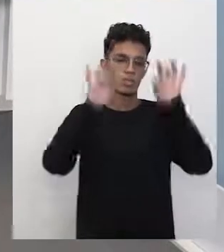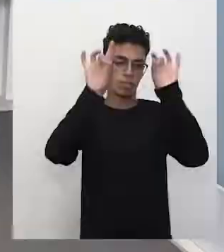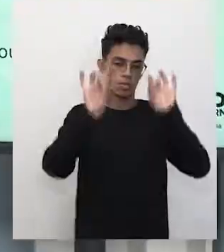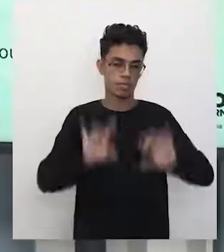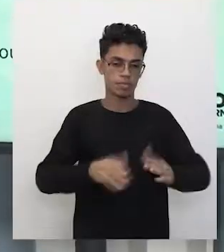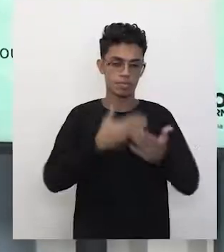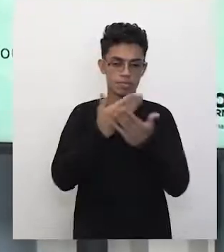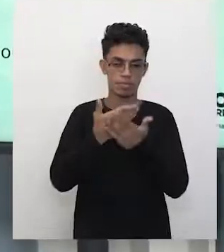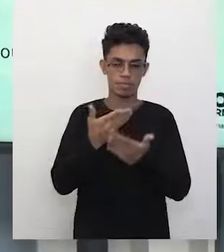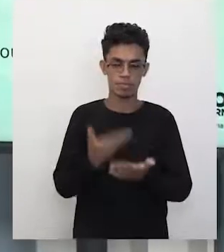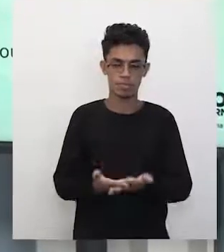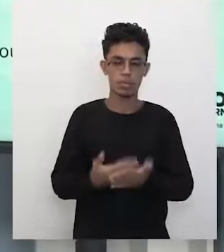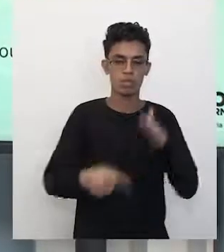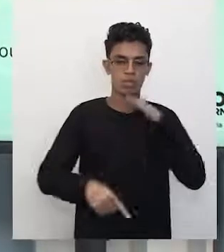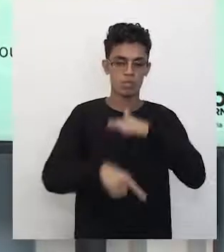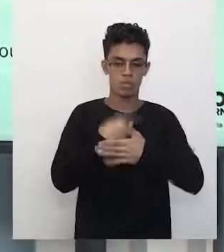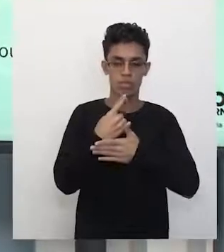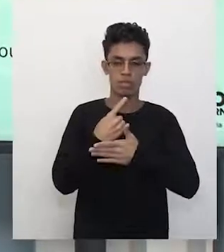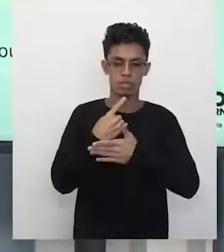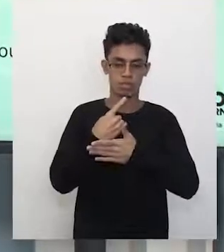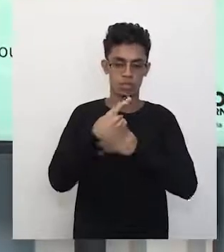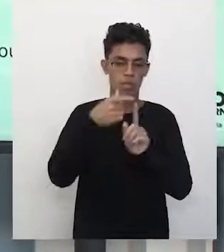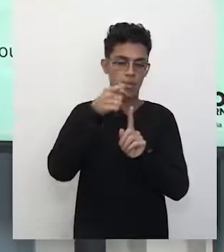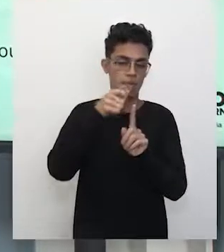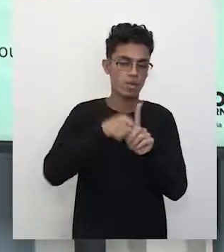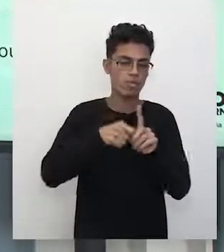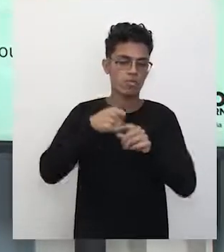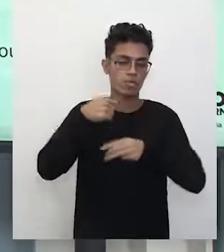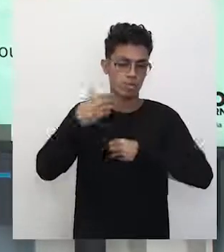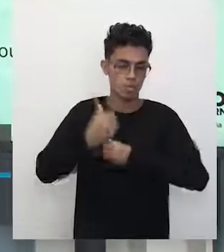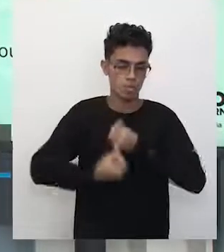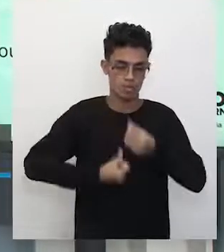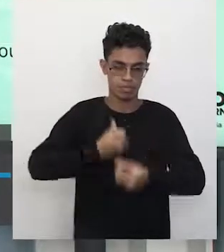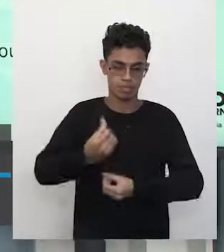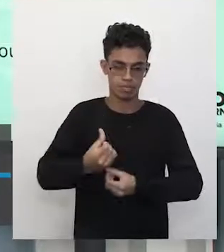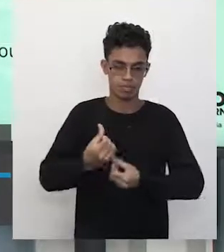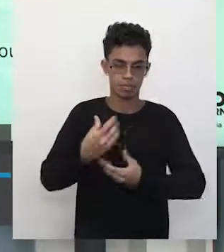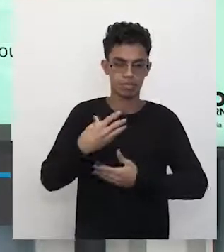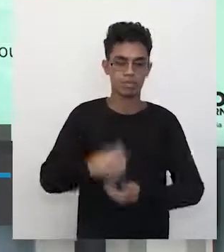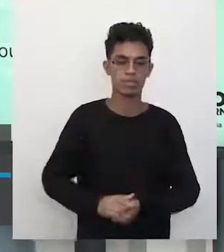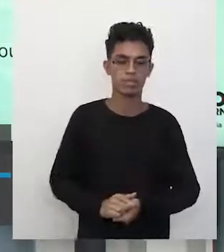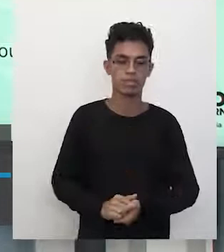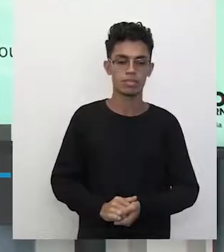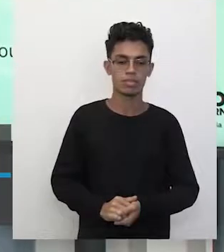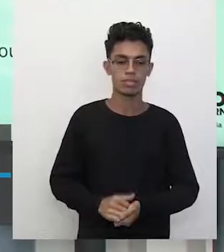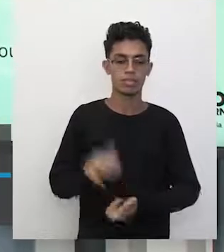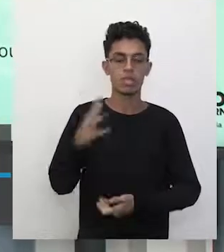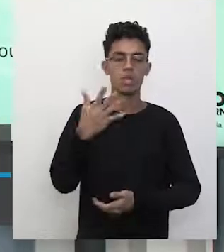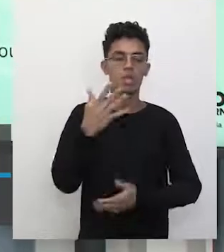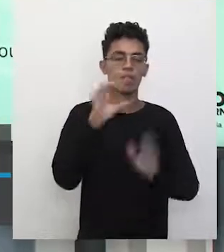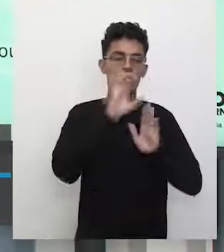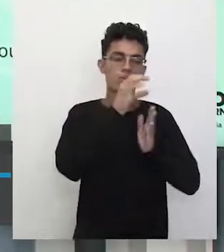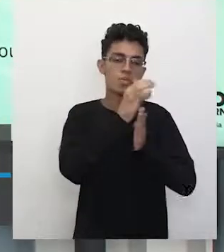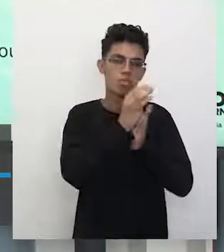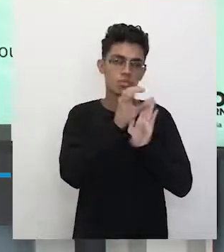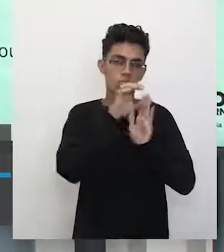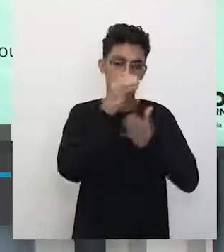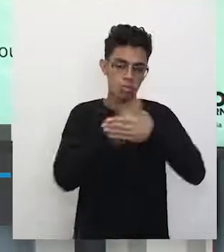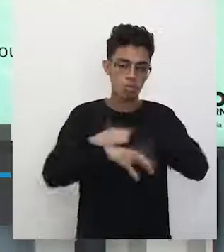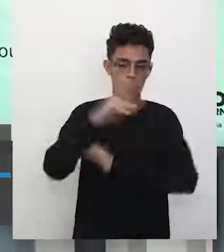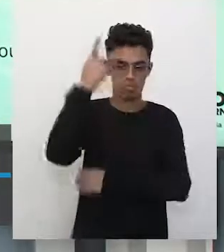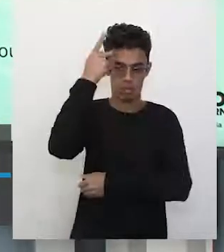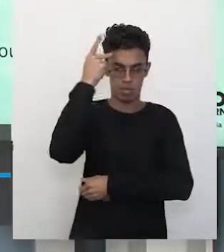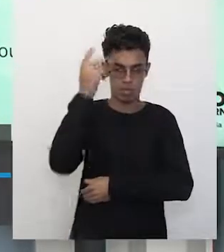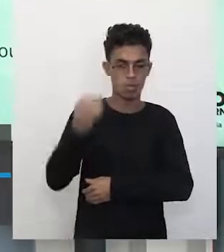estamos inaugurando o primeiro bimestre, estamos aí inaugurando mais um desafio do currículo novo, né, esse componente aí que estamos